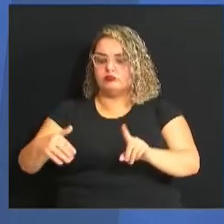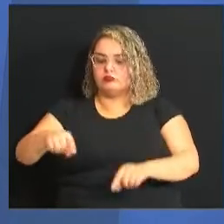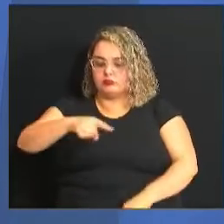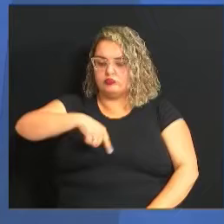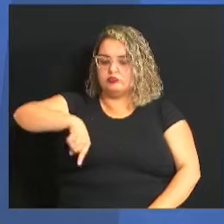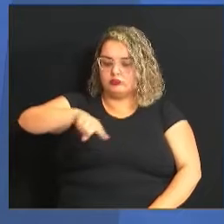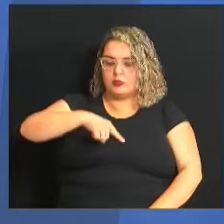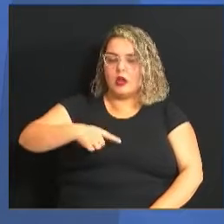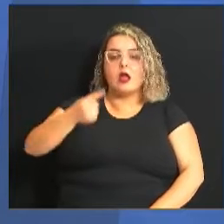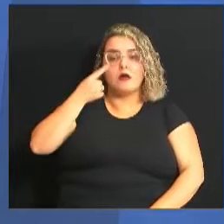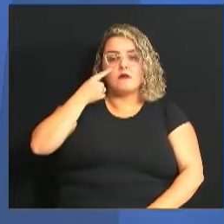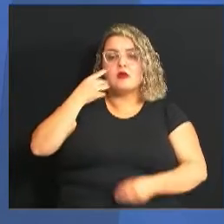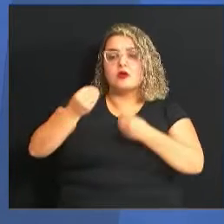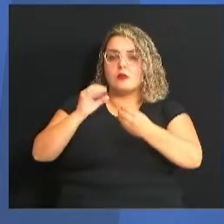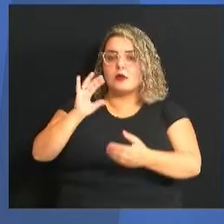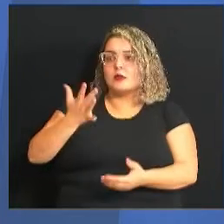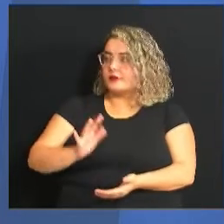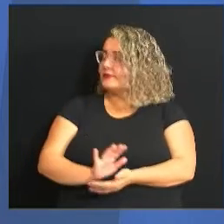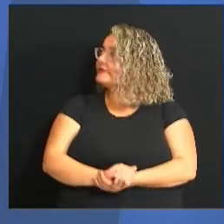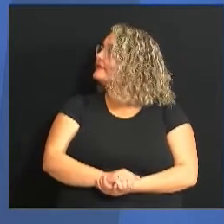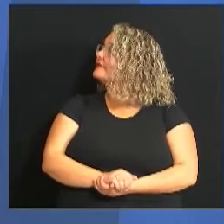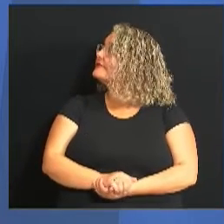Acompanhe como foi.